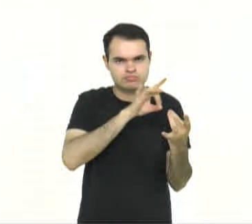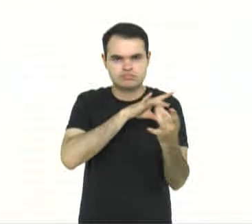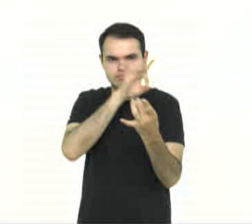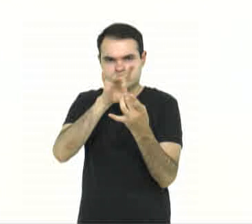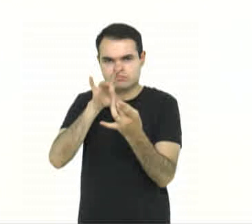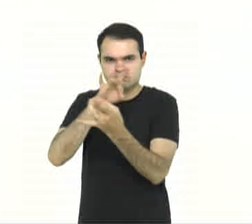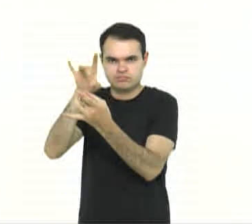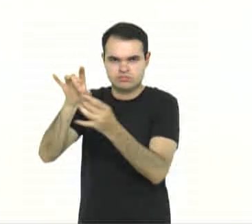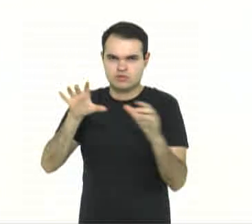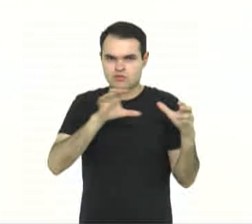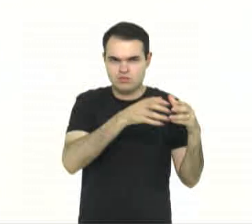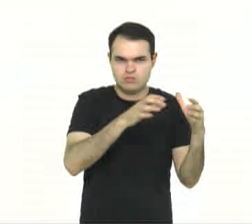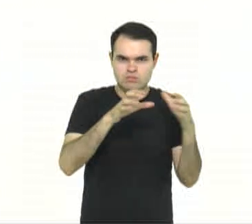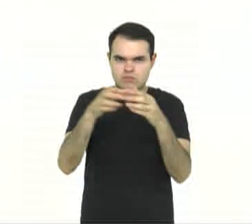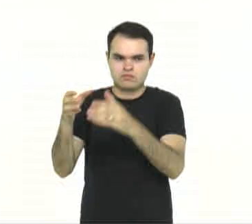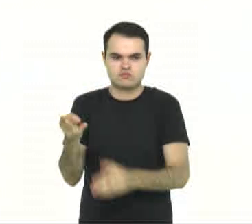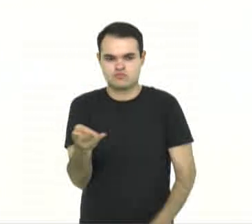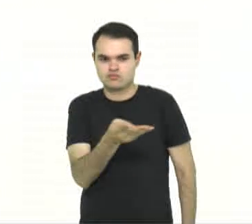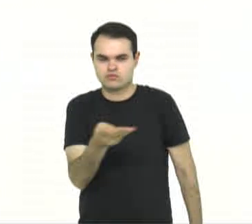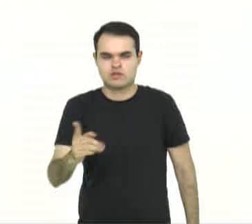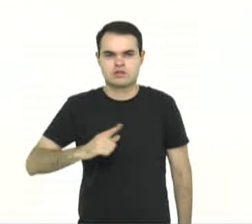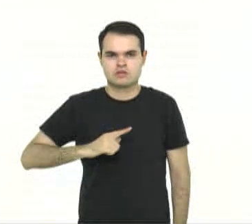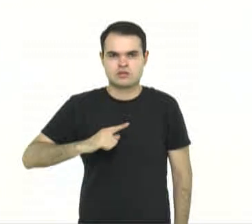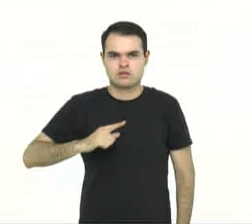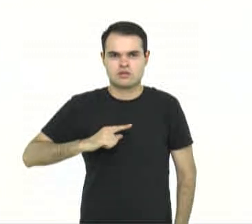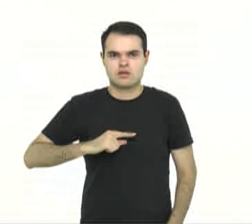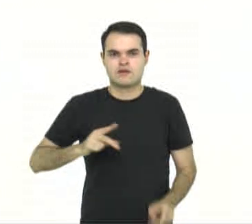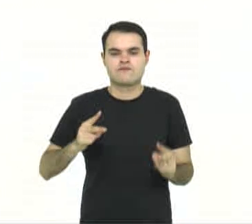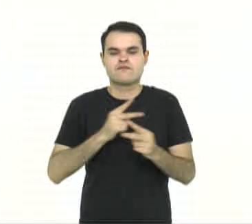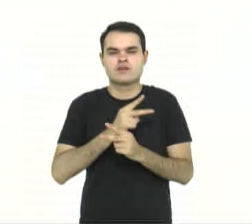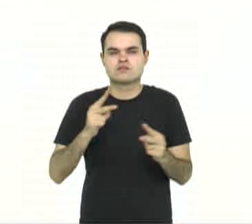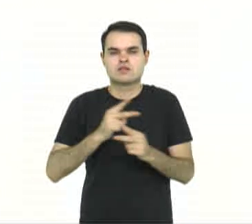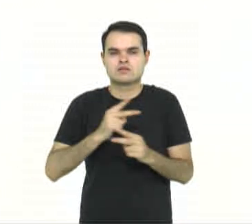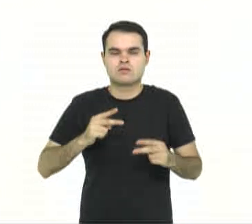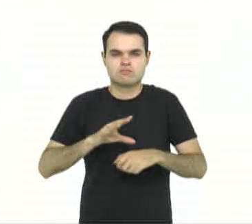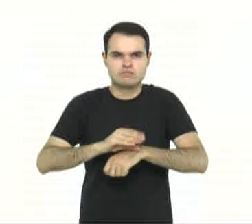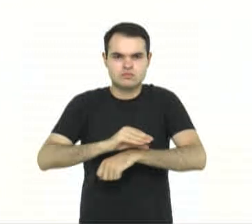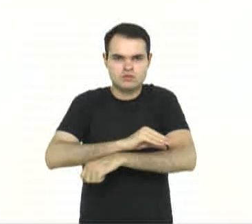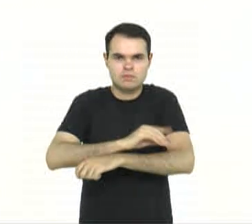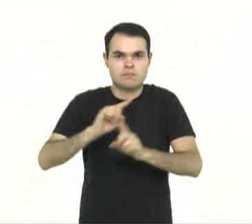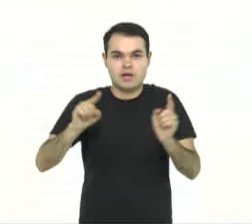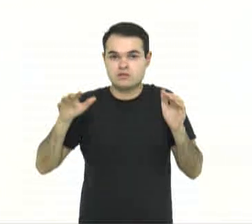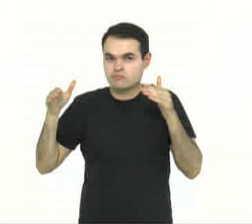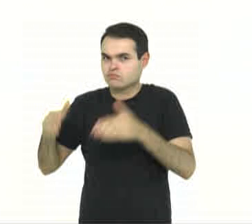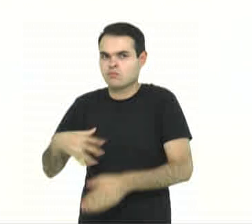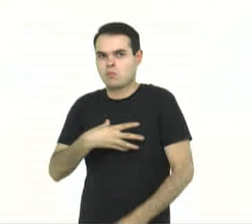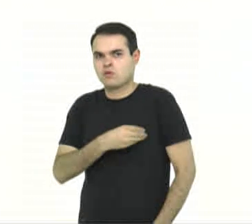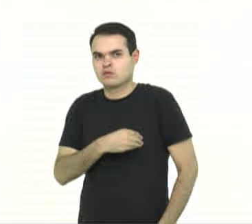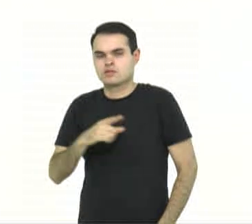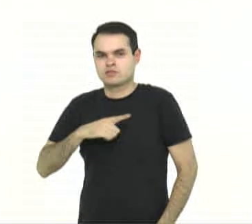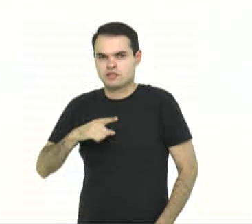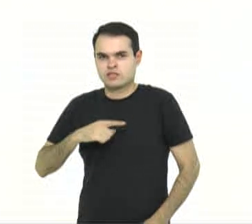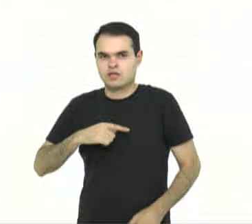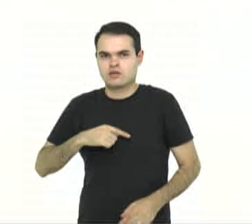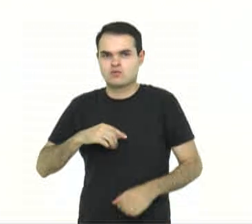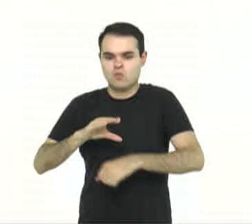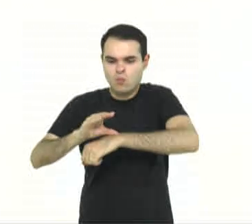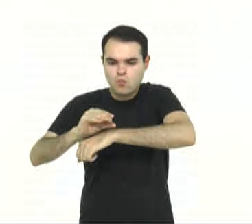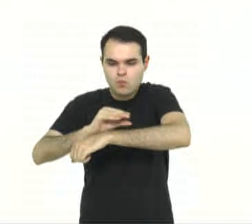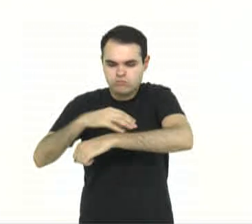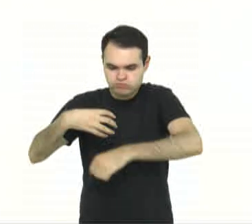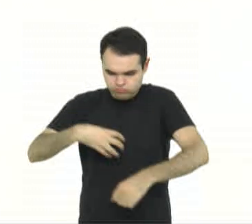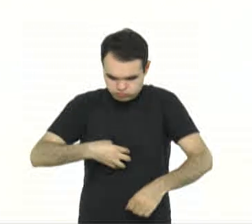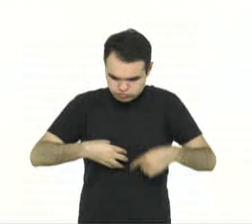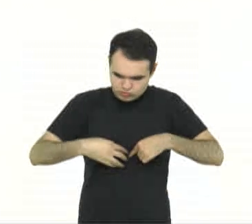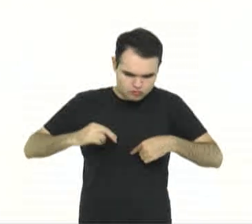grupo. Apesar dos três apresentarem ventilação muscular, apenas os mamíferos apresentam um músculo que separa o tórax do abdômen. Esse